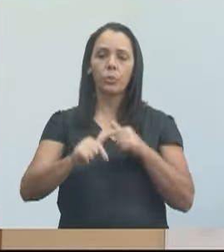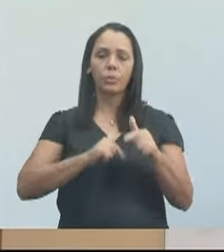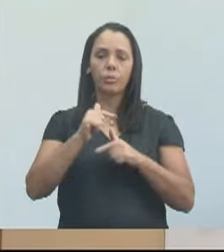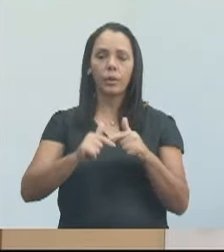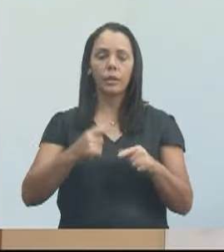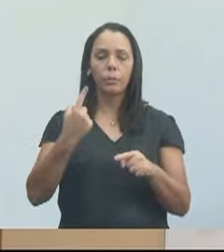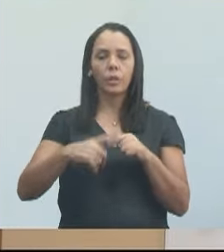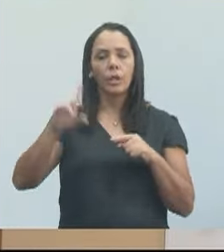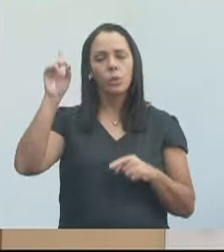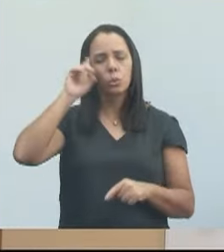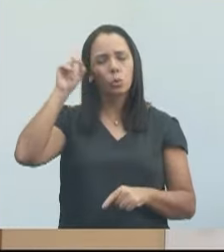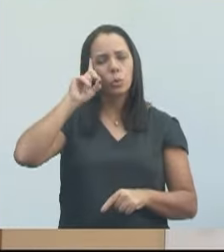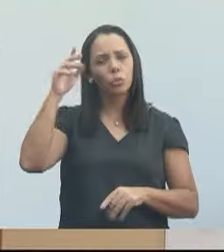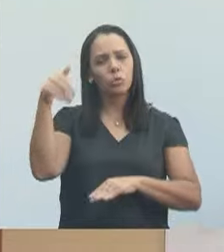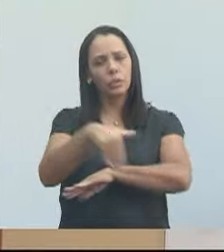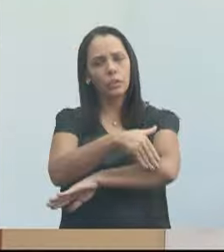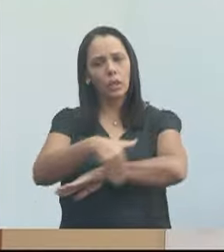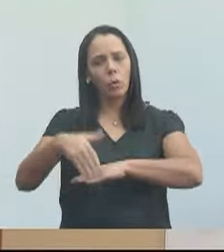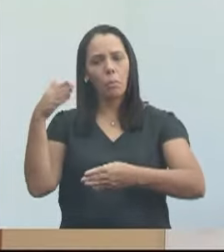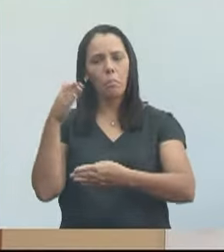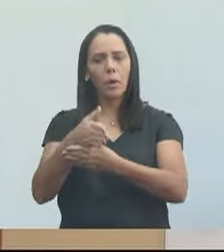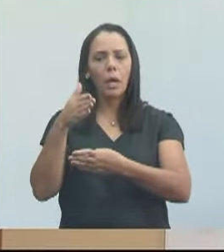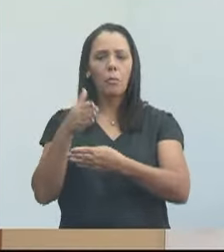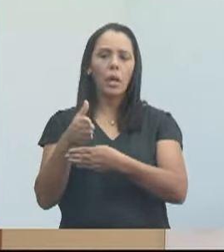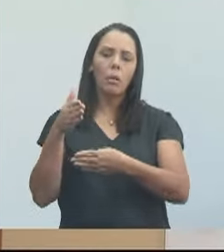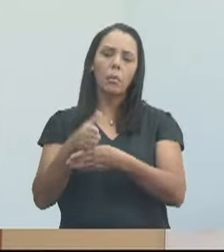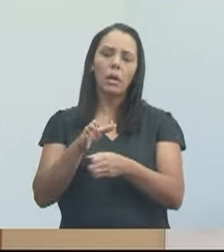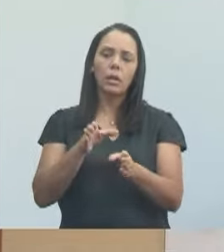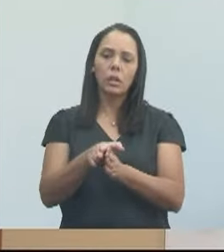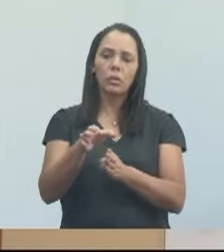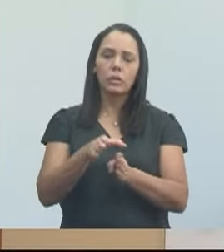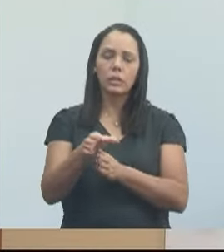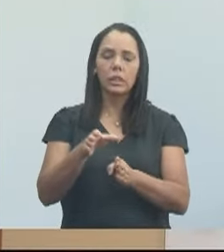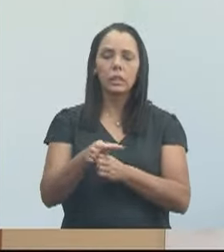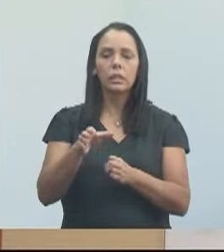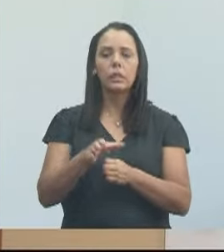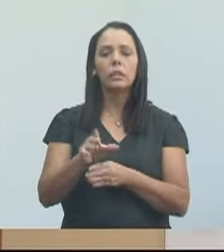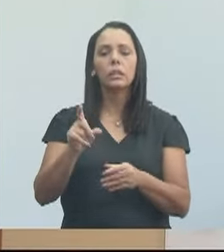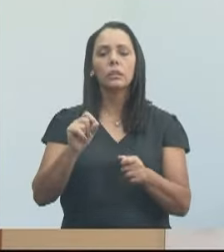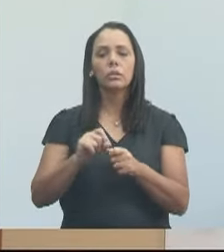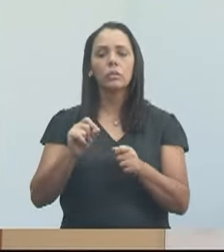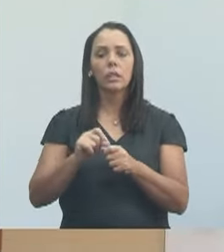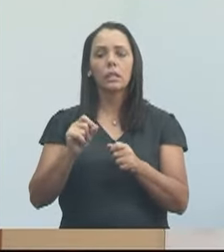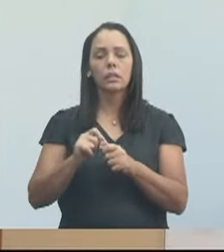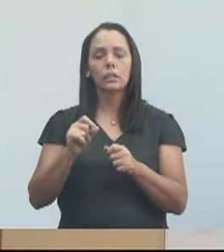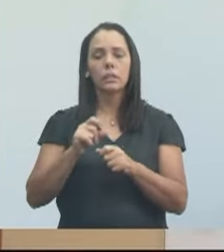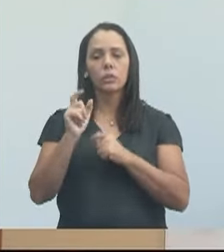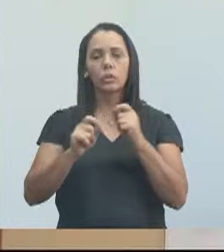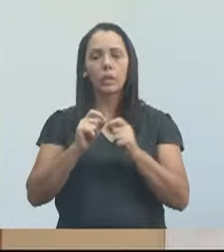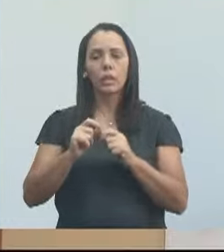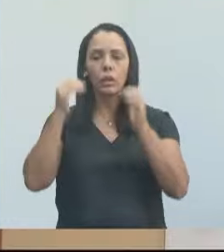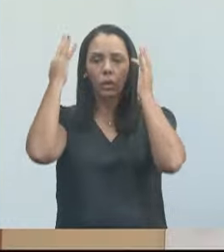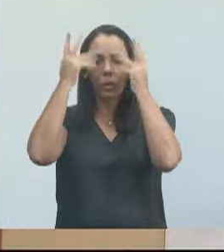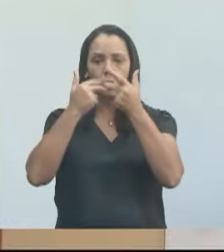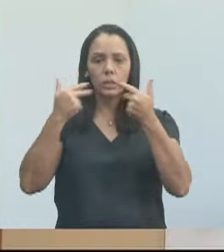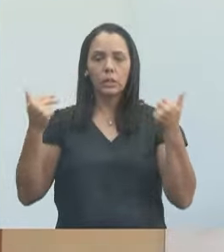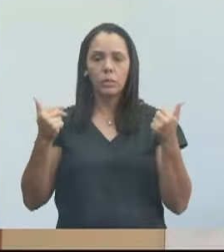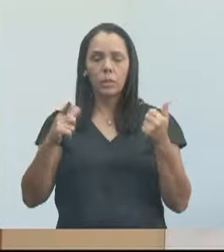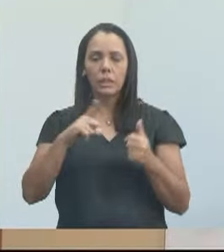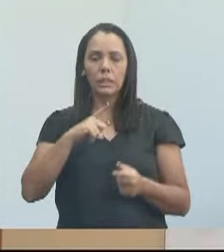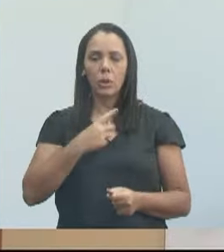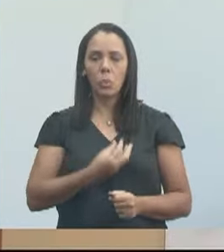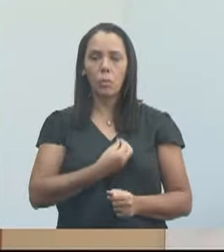rua, orientando, fazendo o possível para que os animais tenham um bem-estar. Se eu não faço mais, é porque